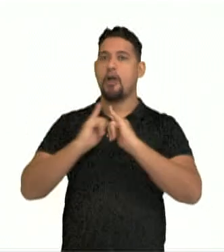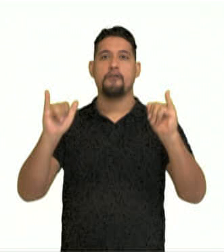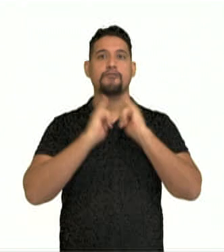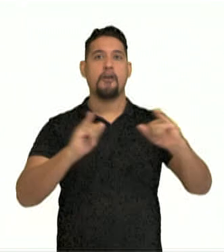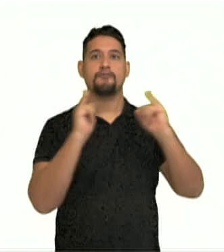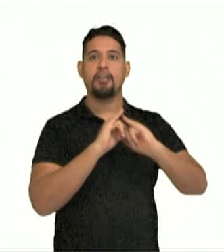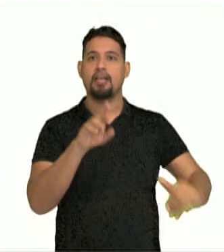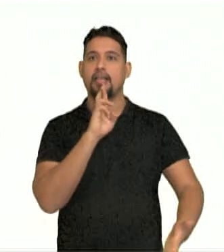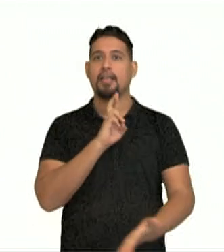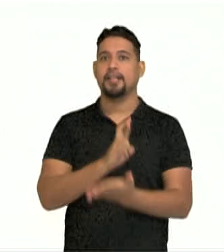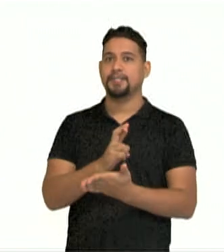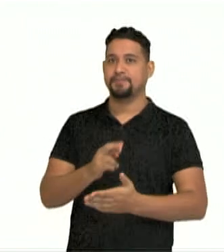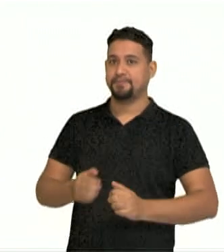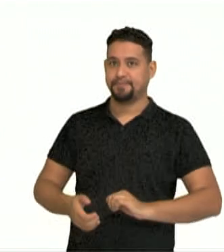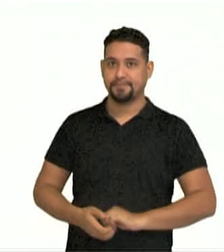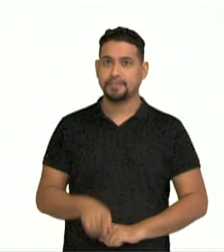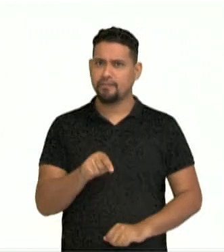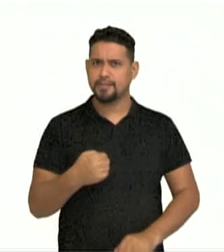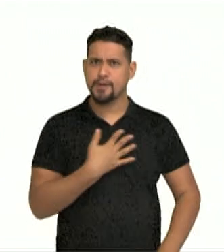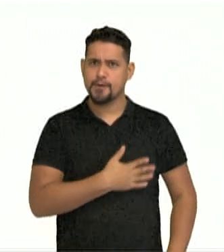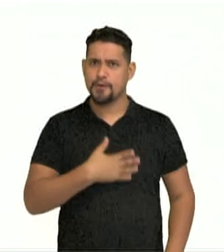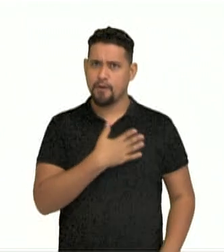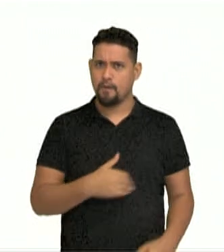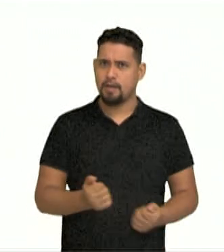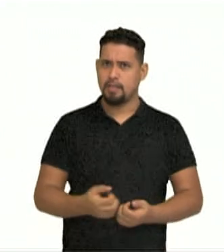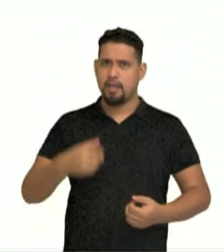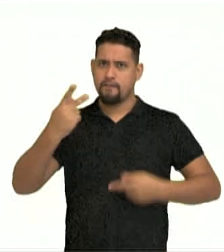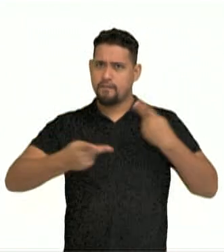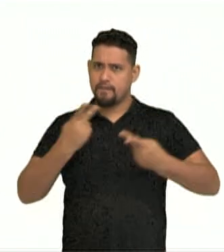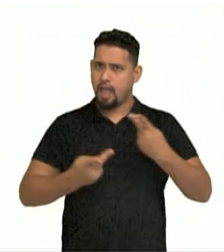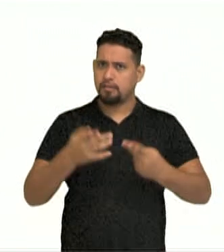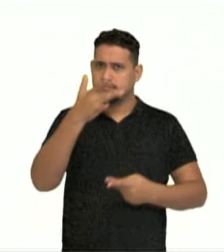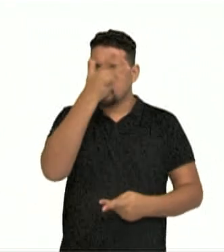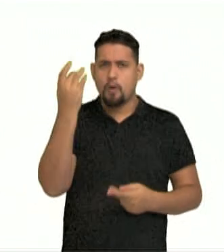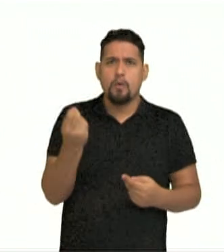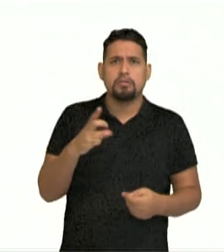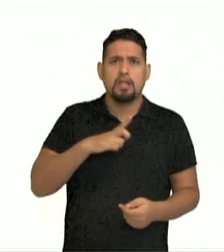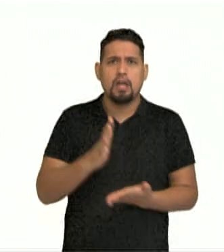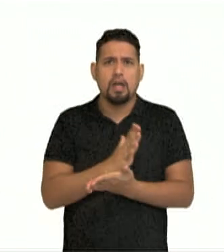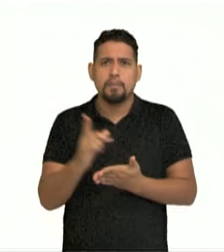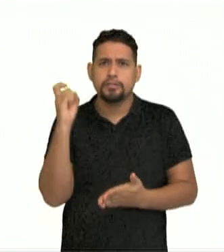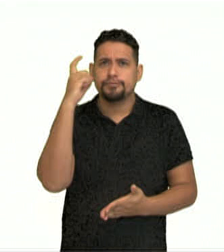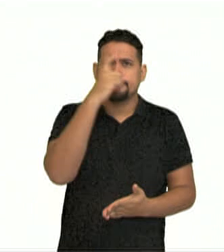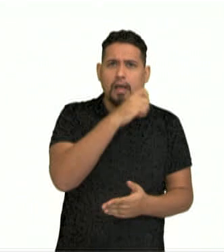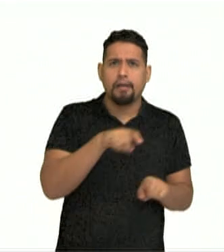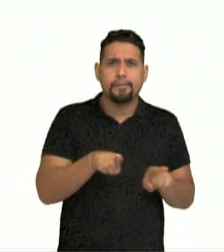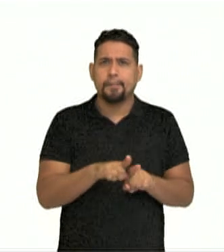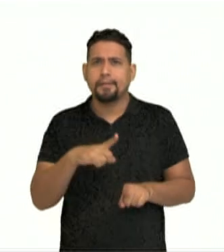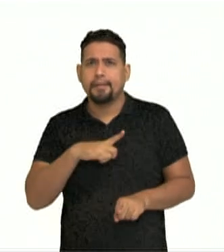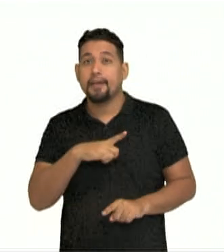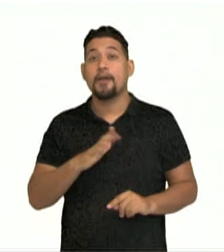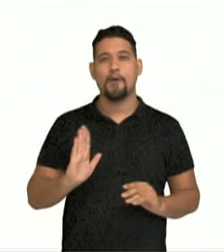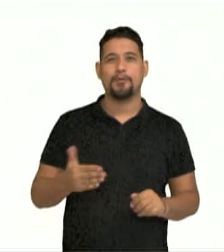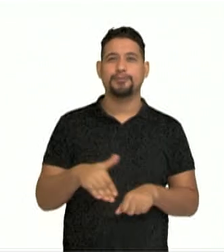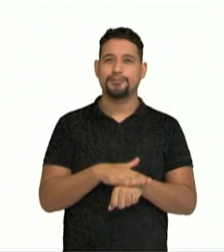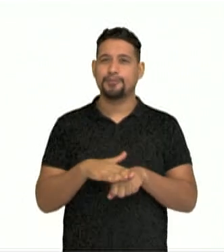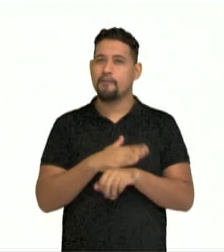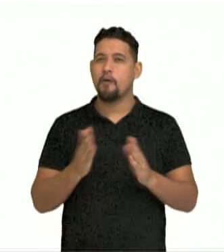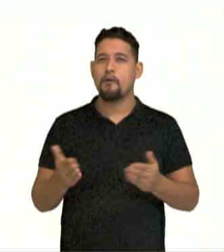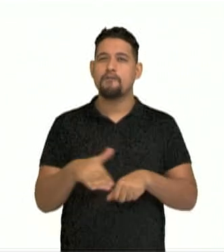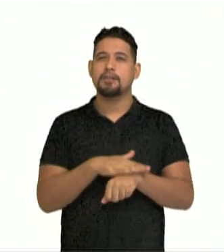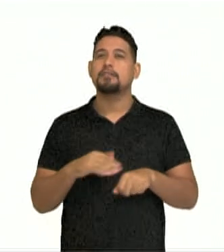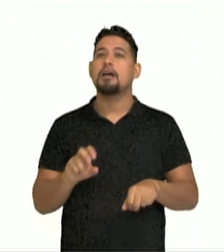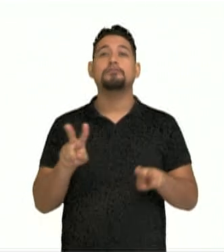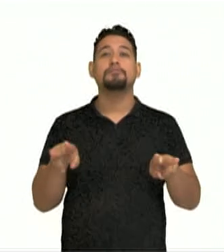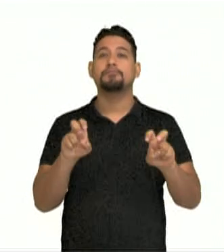os resultados. Você gosta de falar em público? Tem dificuldade para falar em público? Nesse vídeo vamos conversar um pouquinho